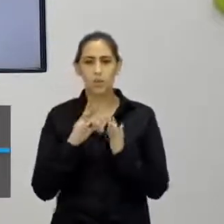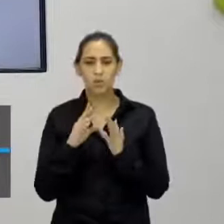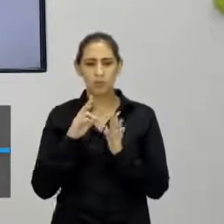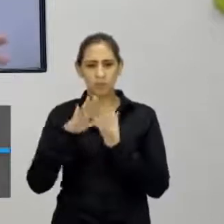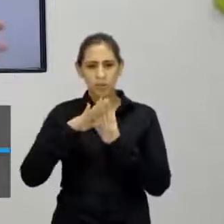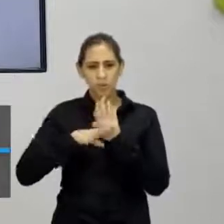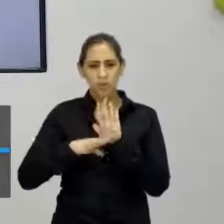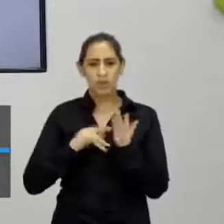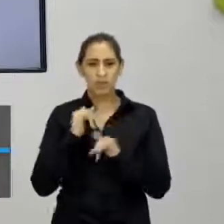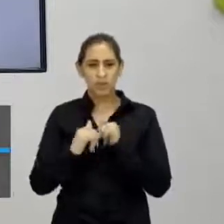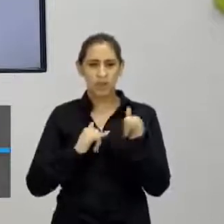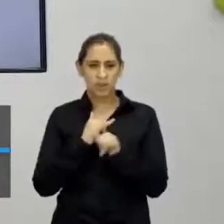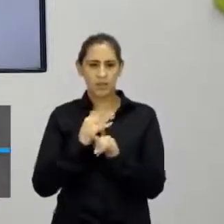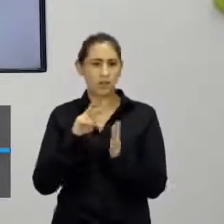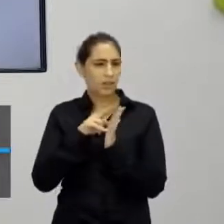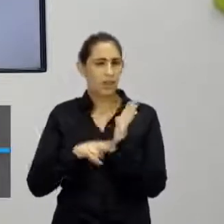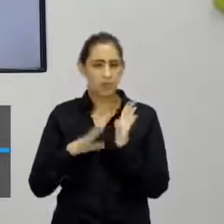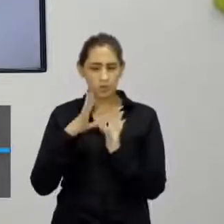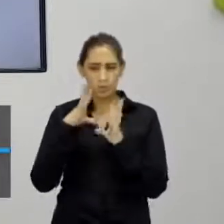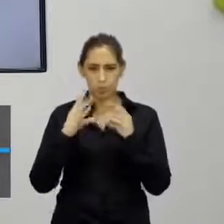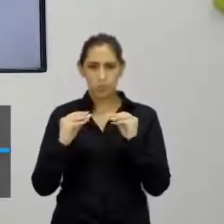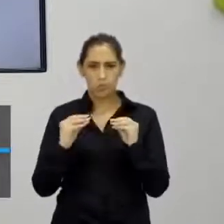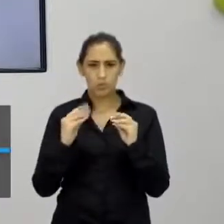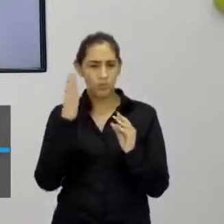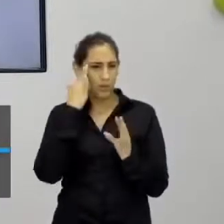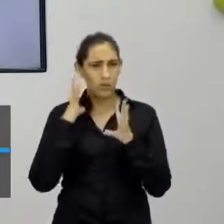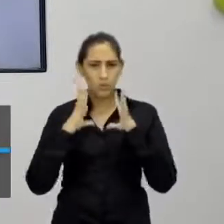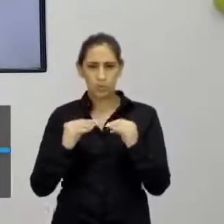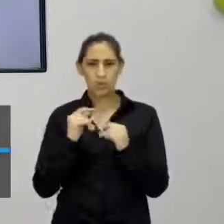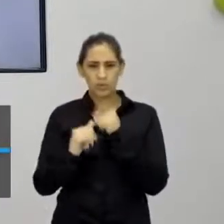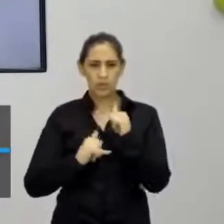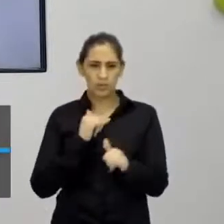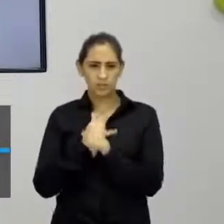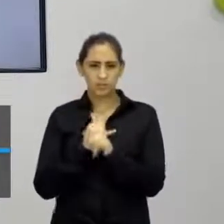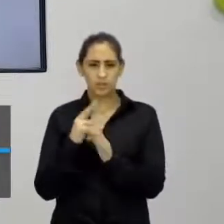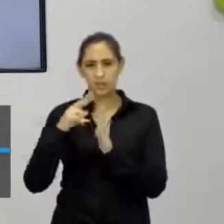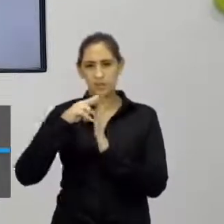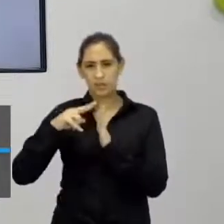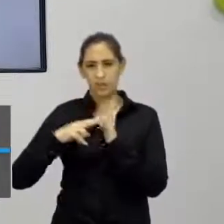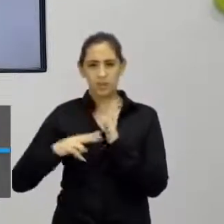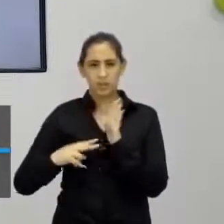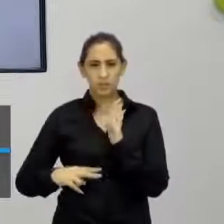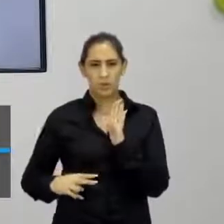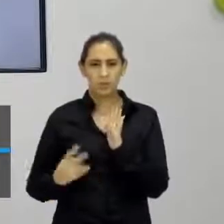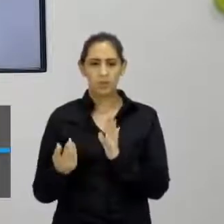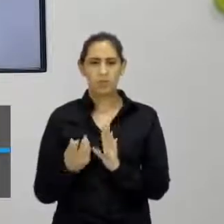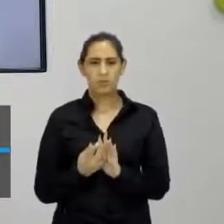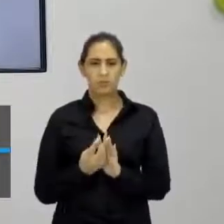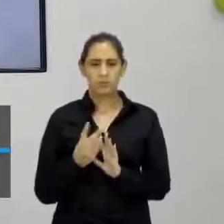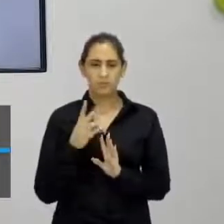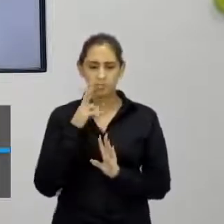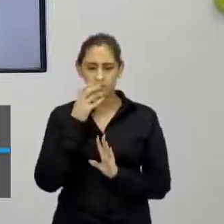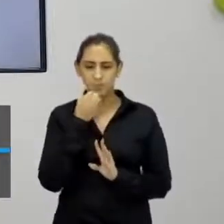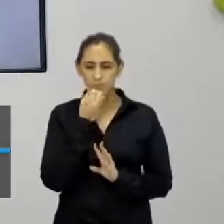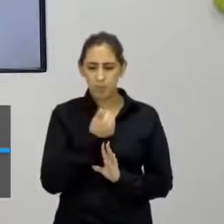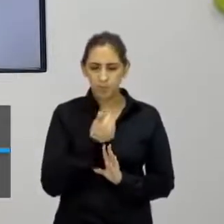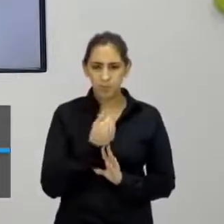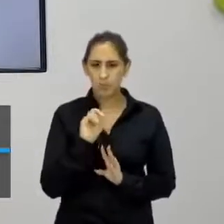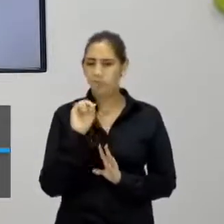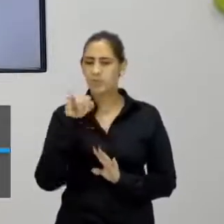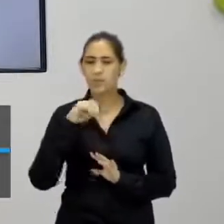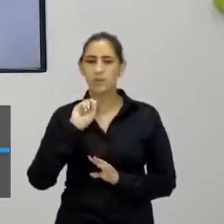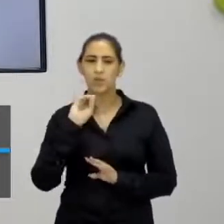mas lê tudo, entendendo tudo na internet. Ela é um leitor efetivo? Sim ou não?